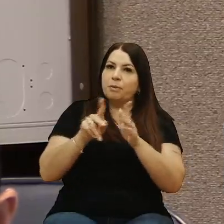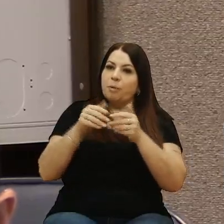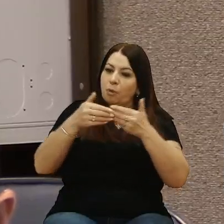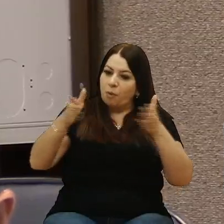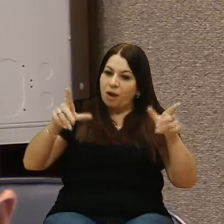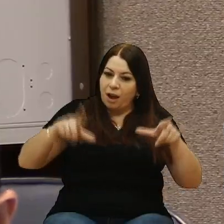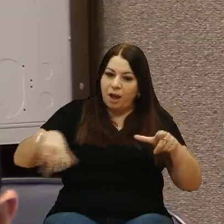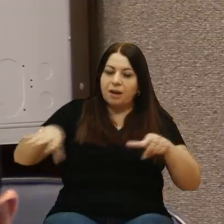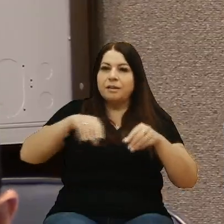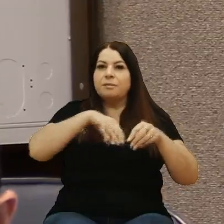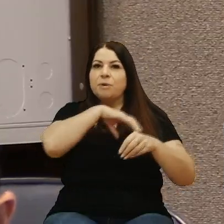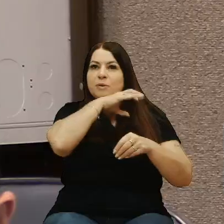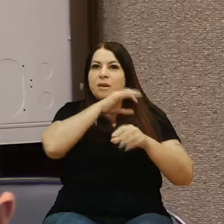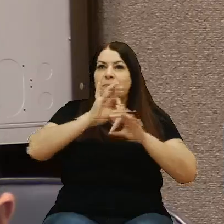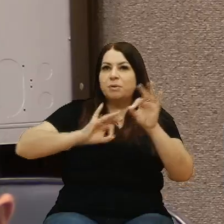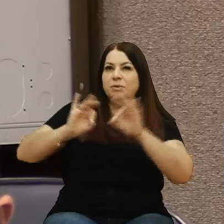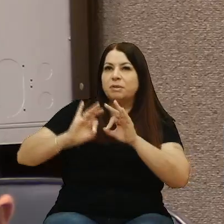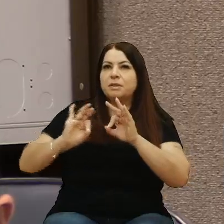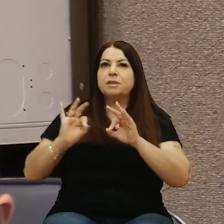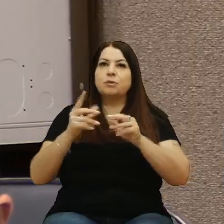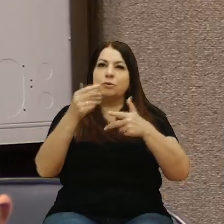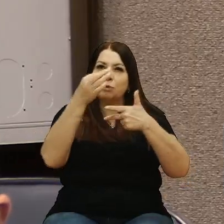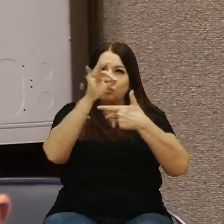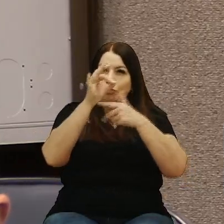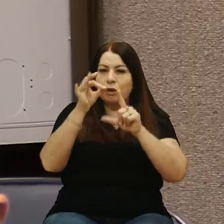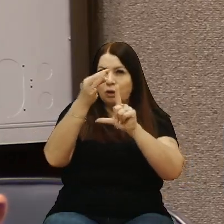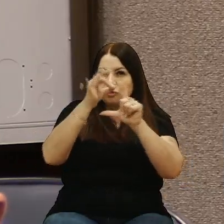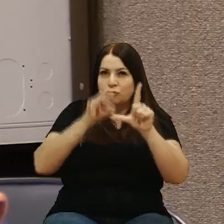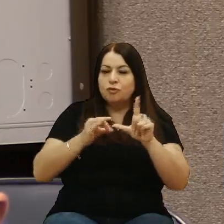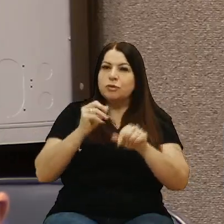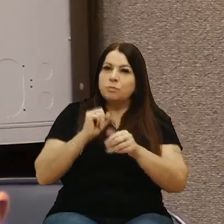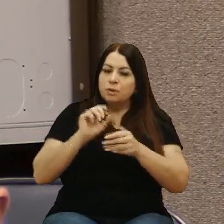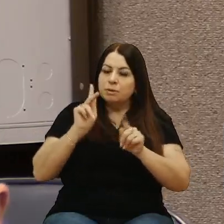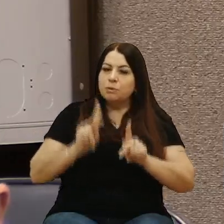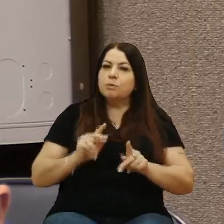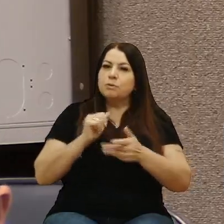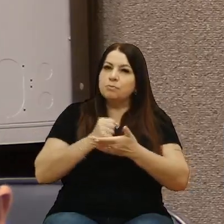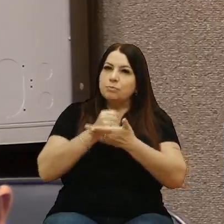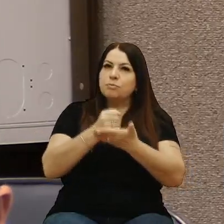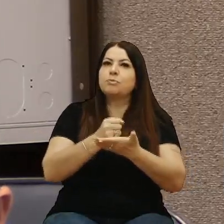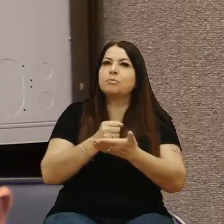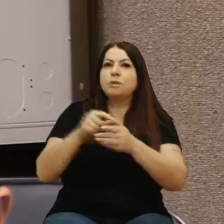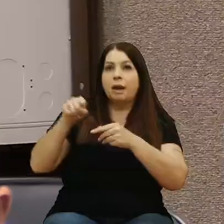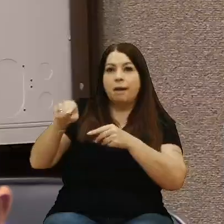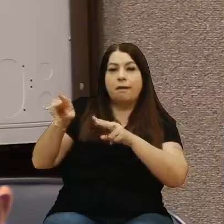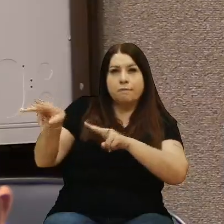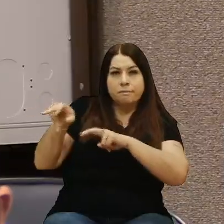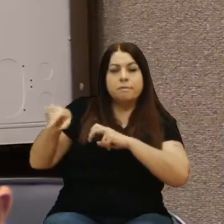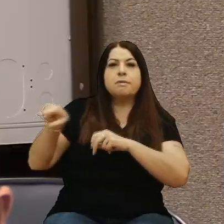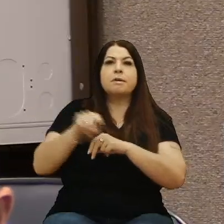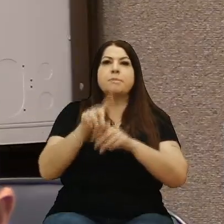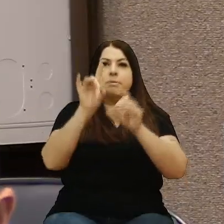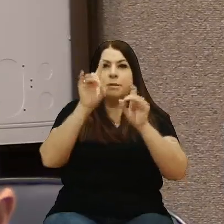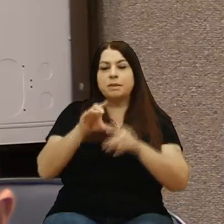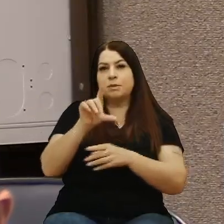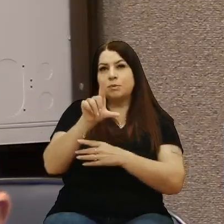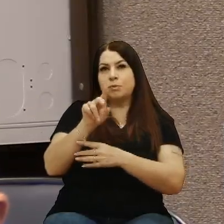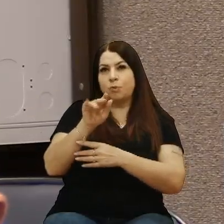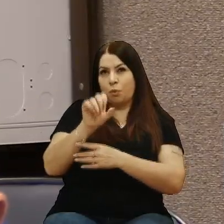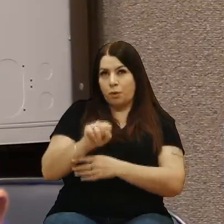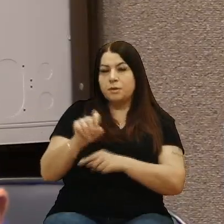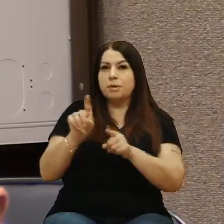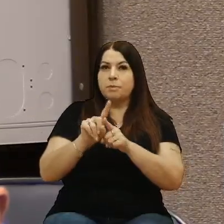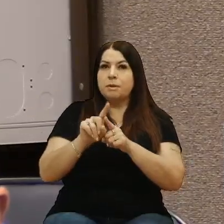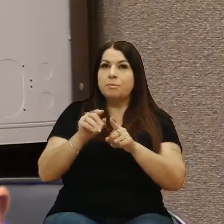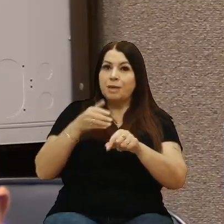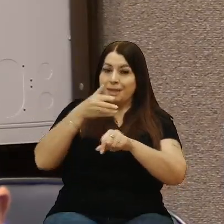nós poder fazer toda a organização, toda a logística, o pessoal que nos auxiliou, o pessoal lá do campo, em especial o Lucas Vanassi, que deixou nós